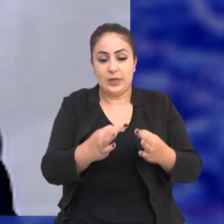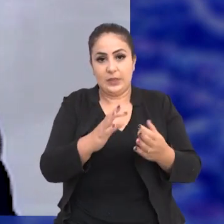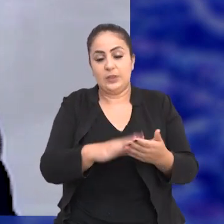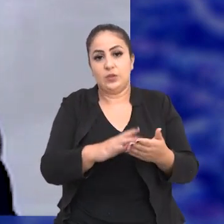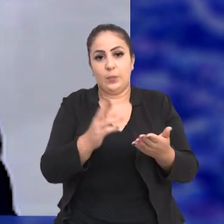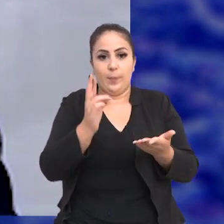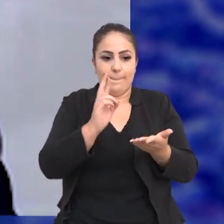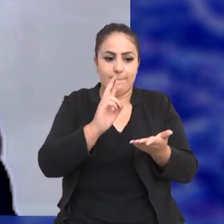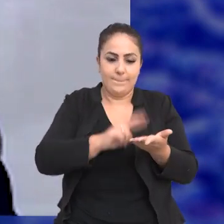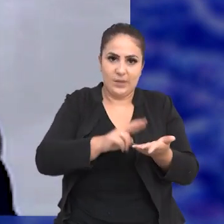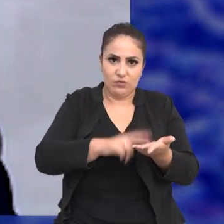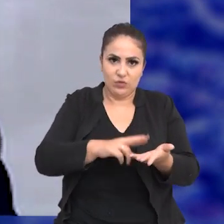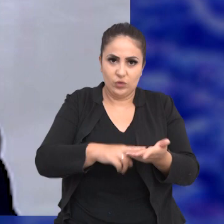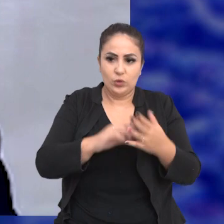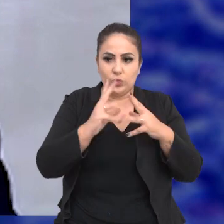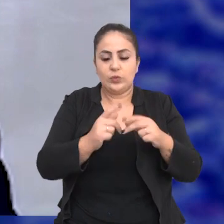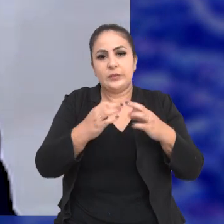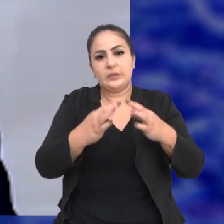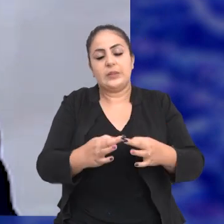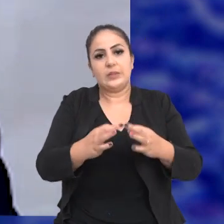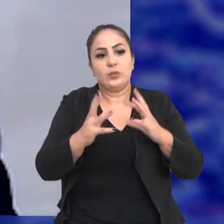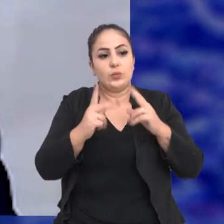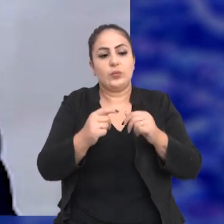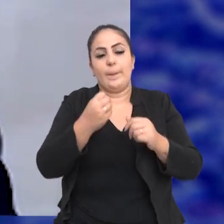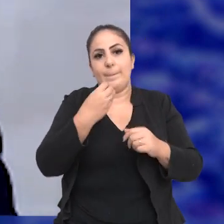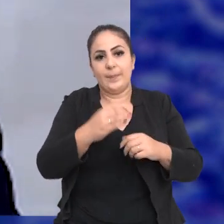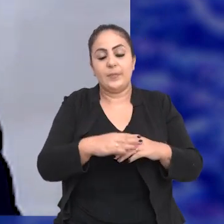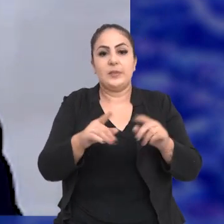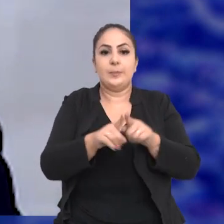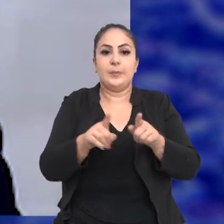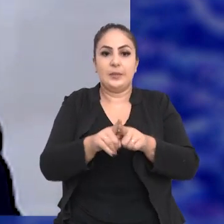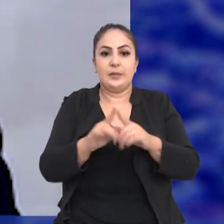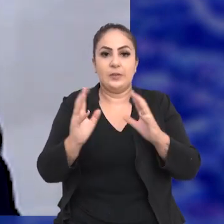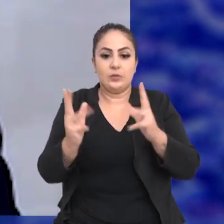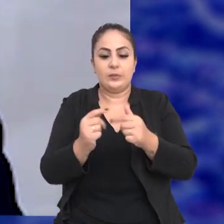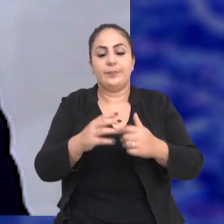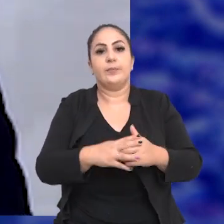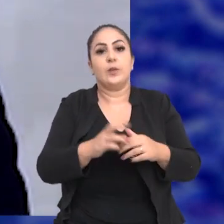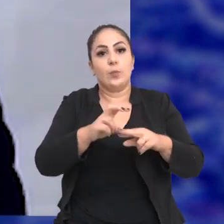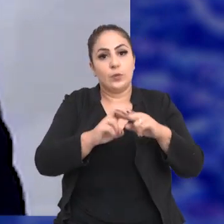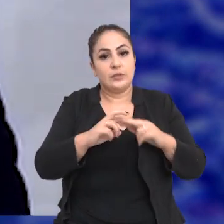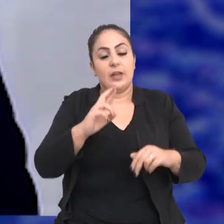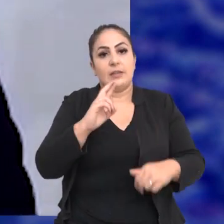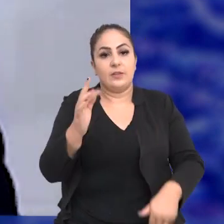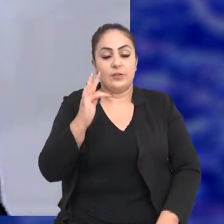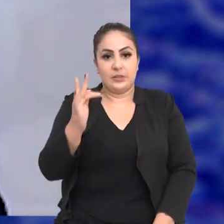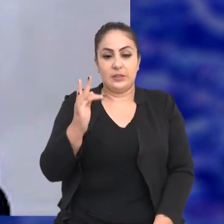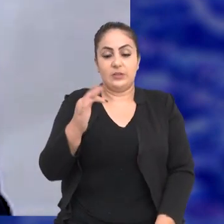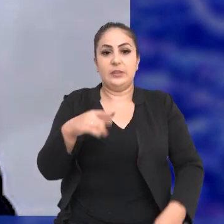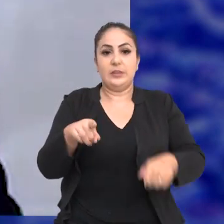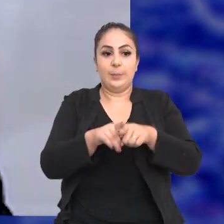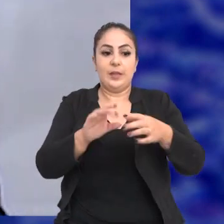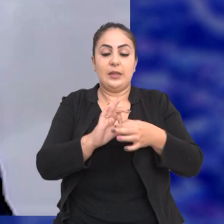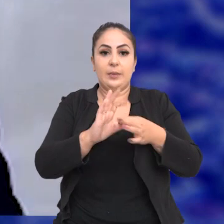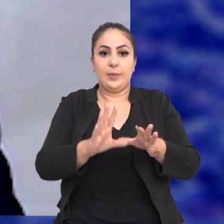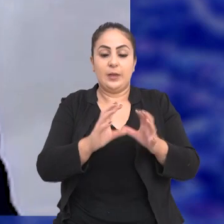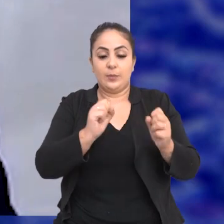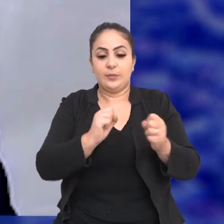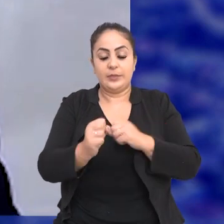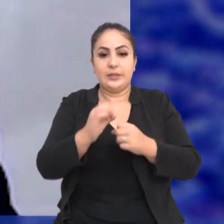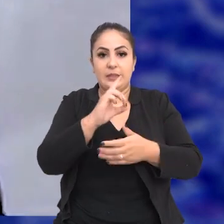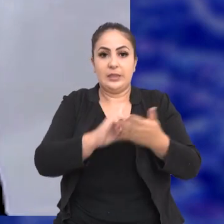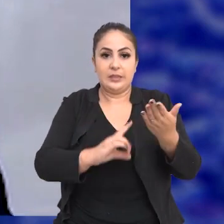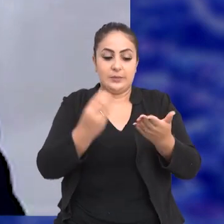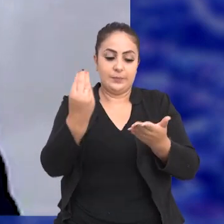preenchimento correto dos dados referentes aos seus bens e ao patrimônio. Para isso, a Receita Federal também disponibiliza a possibilidade da